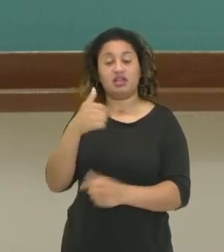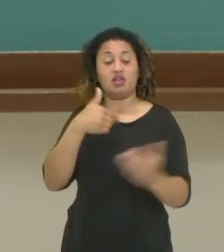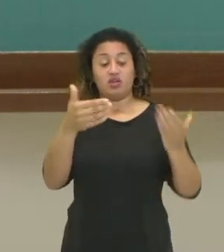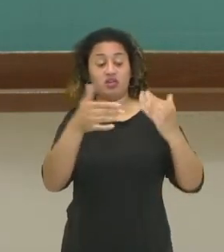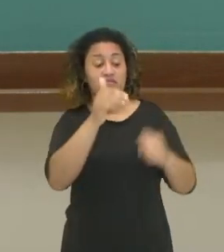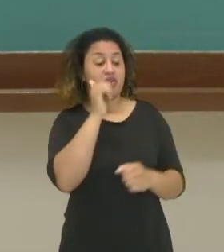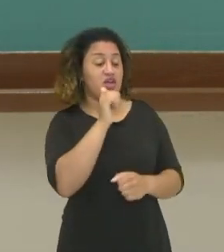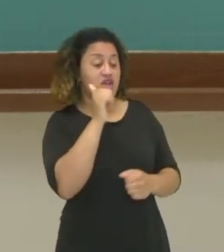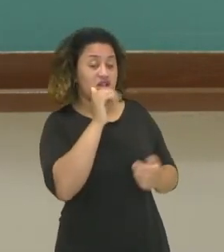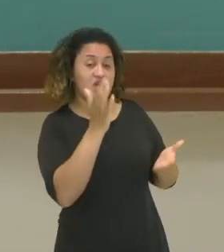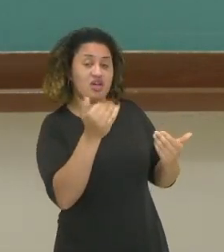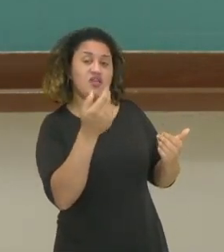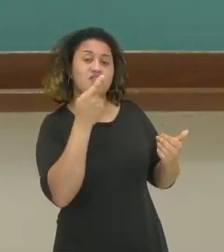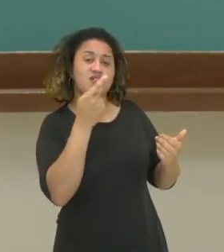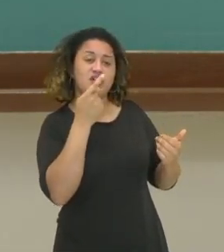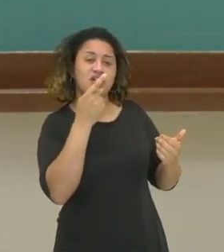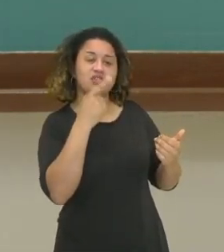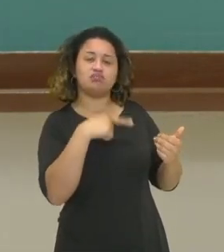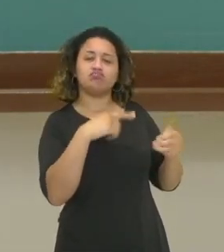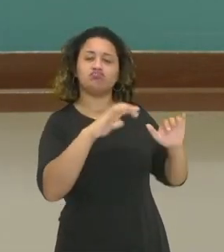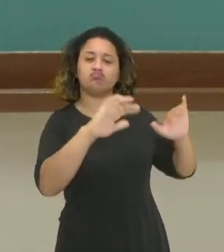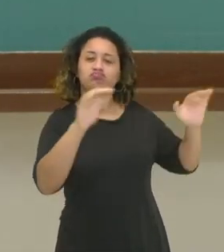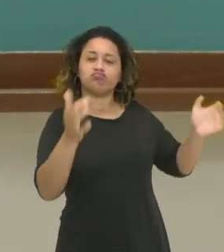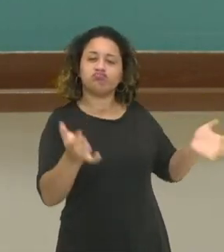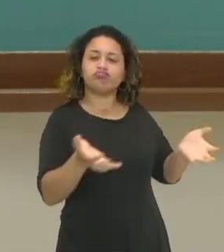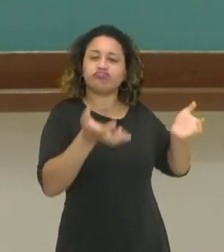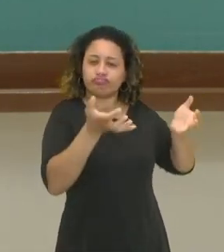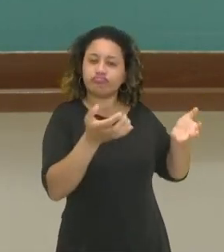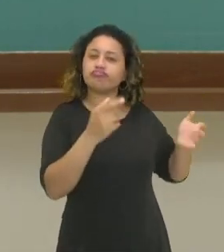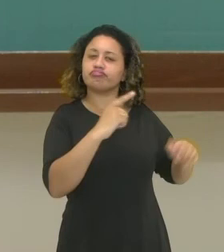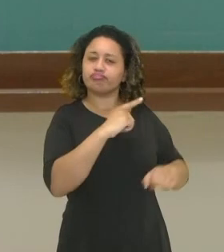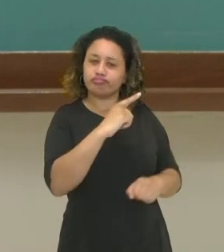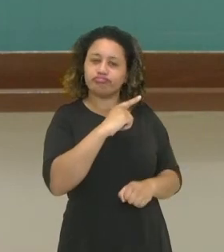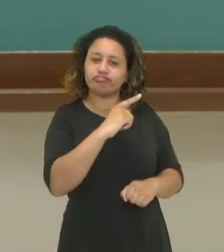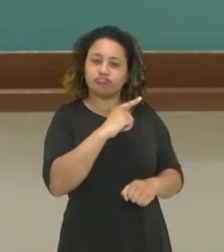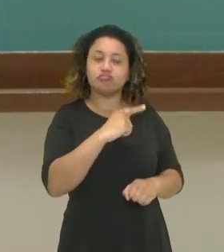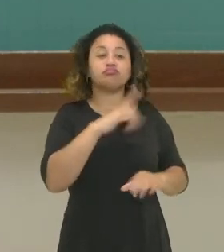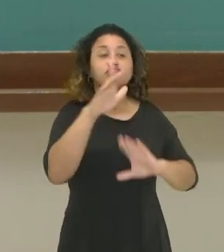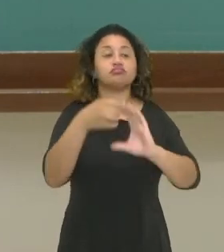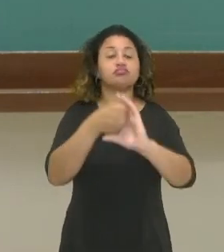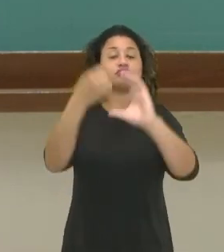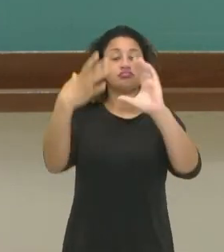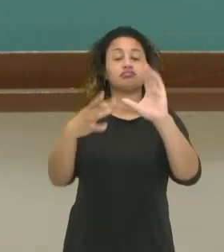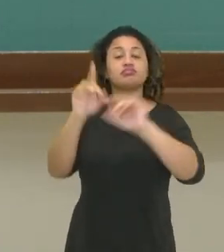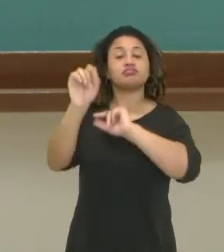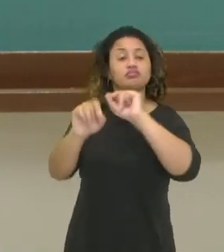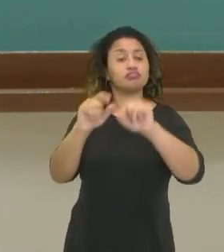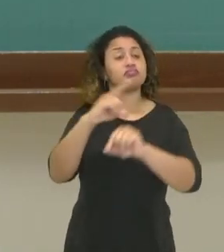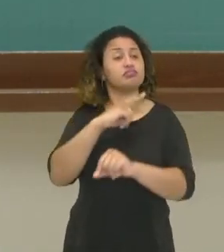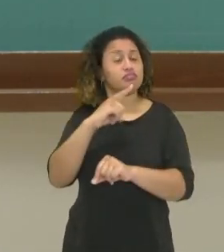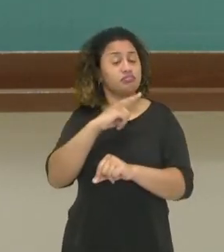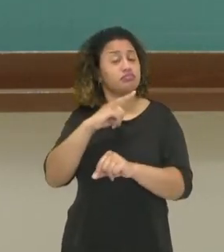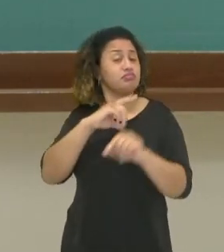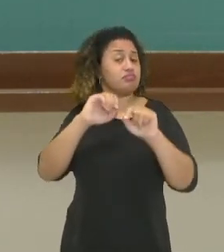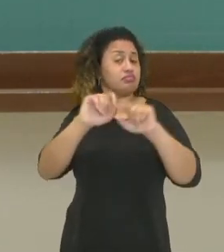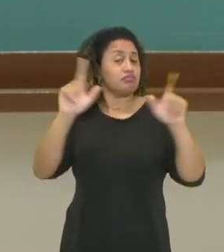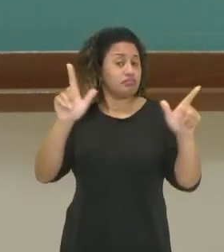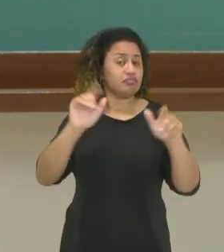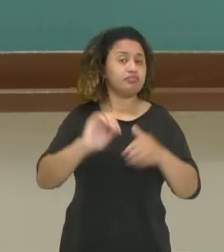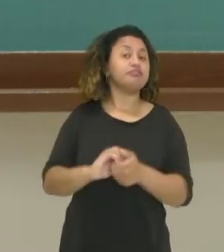que ela tinha ancas, né? Então essa característica aqui, ele vai estar muito presente. E